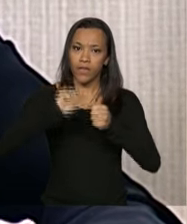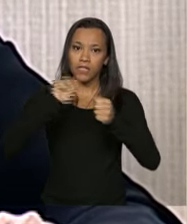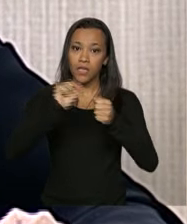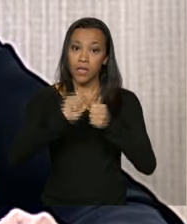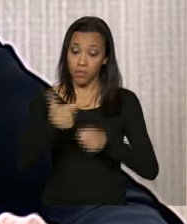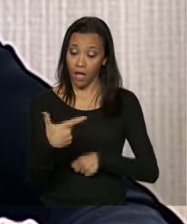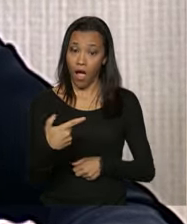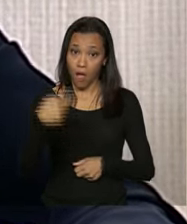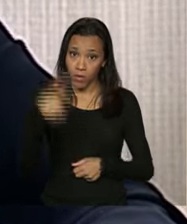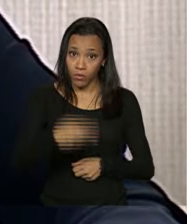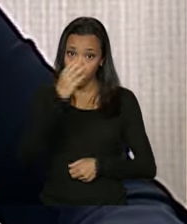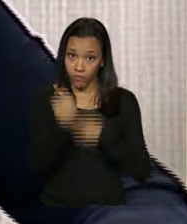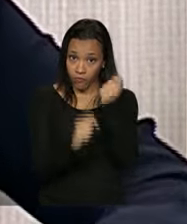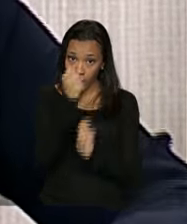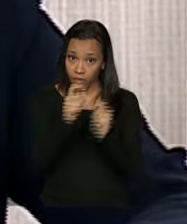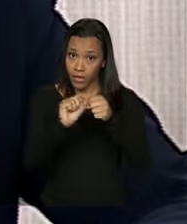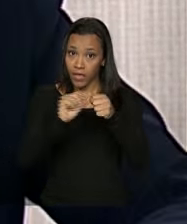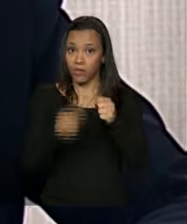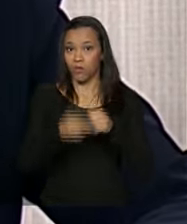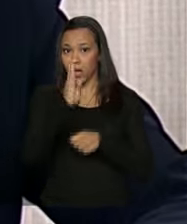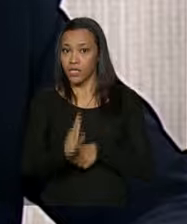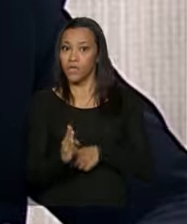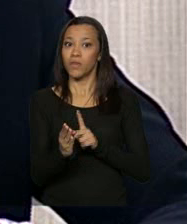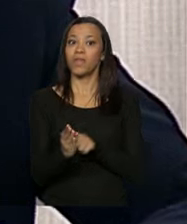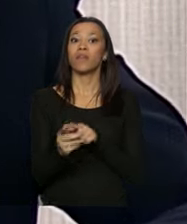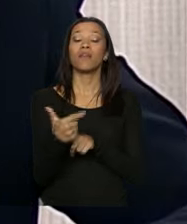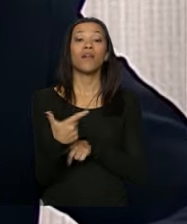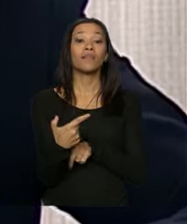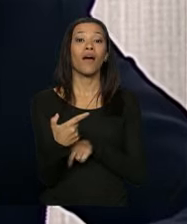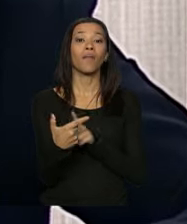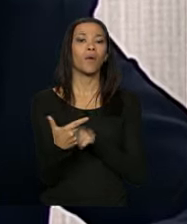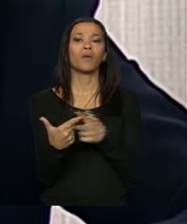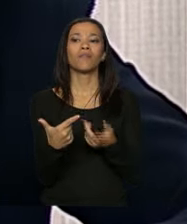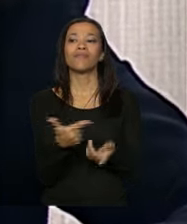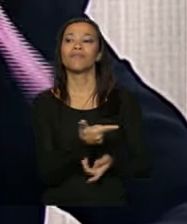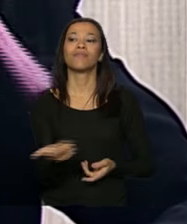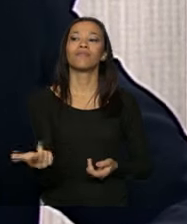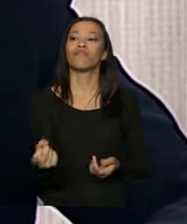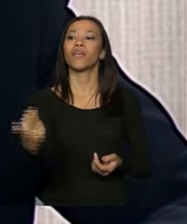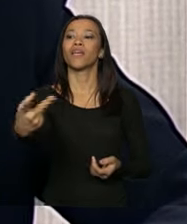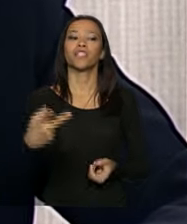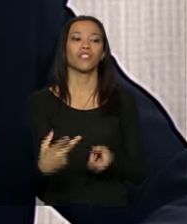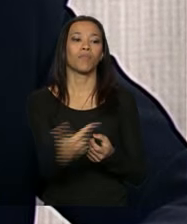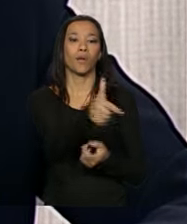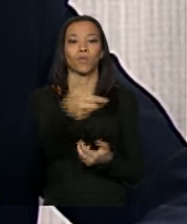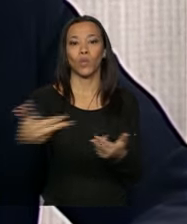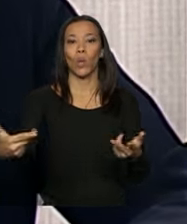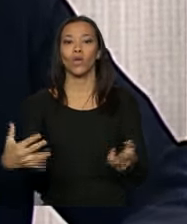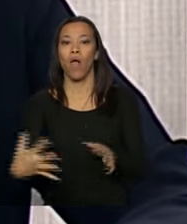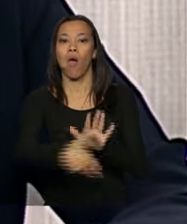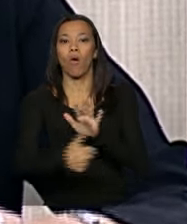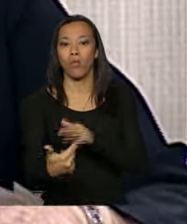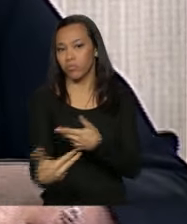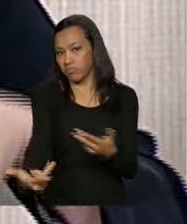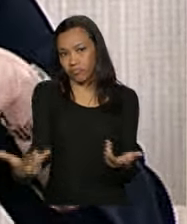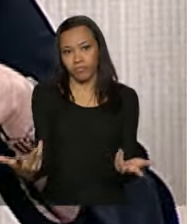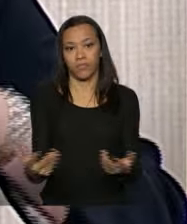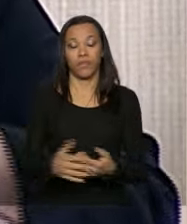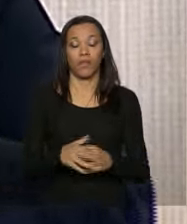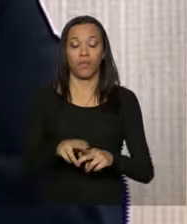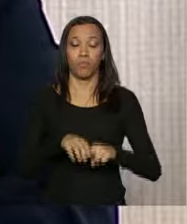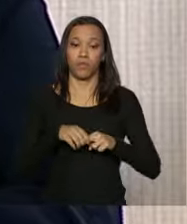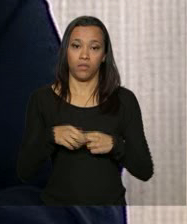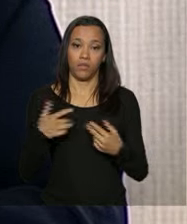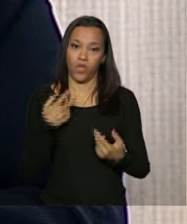deixamos com que essas armas desviem de de caminho e nós temos que cercar isso. Então, é com essas